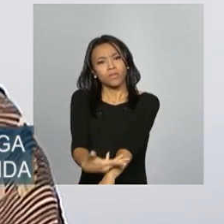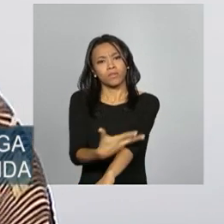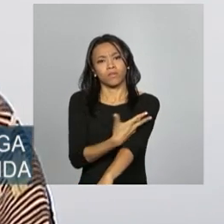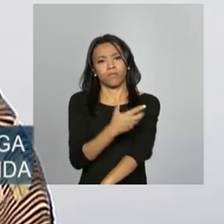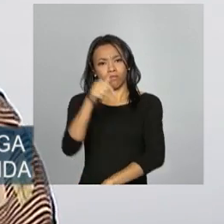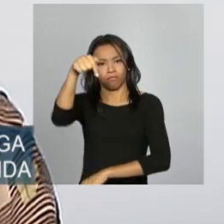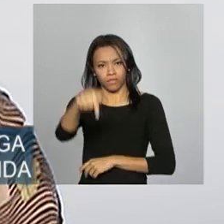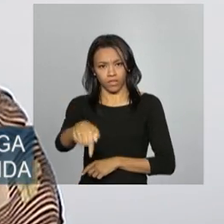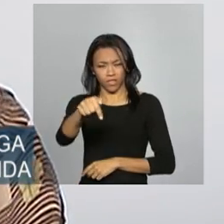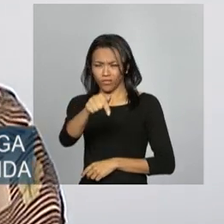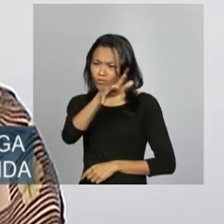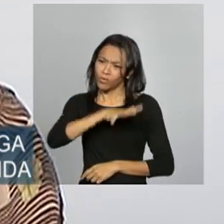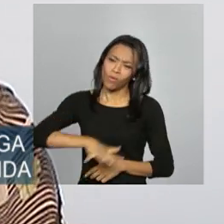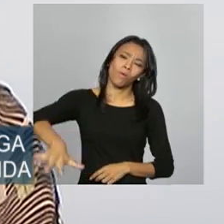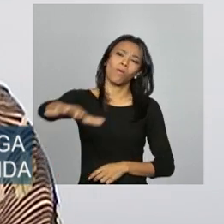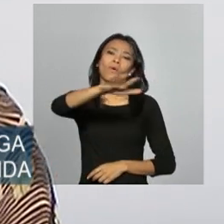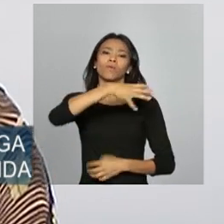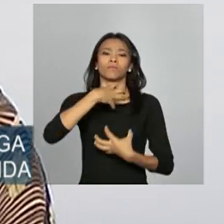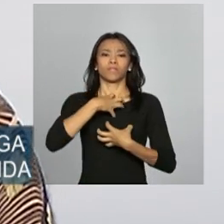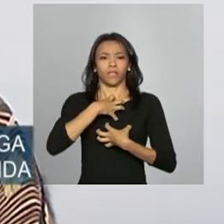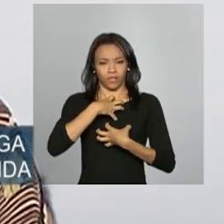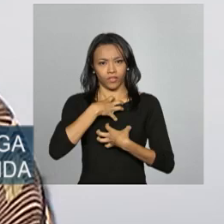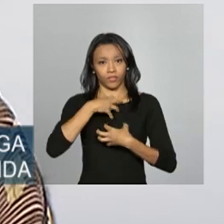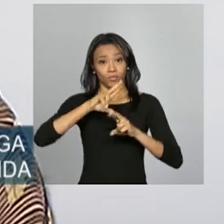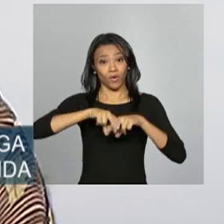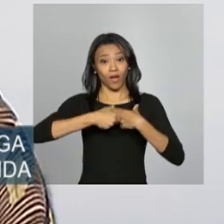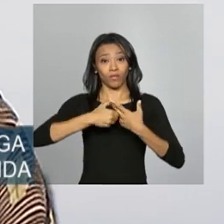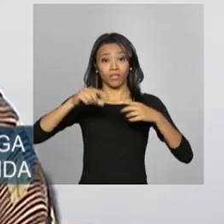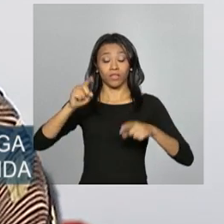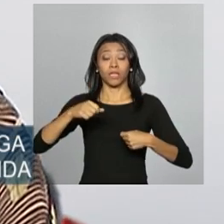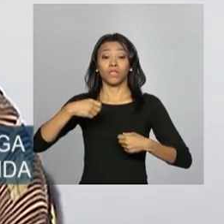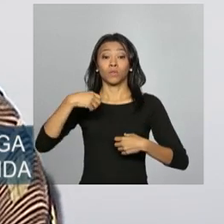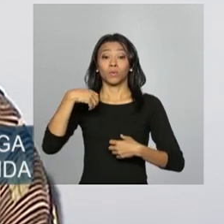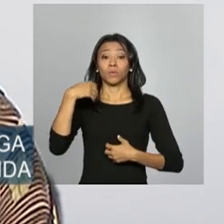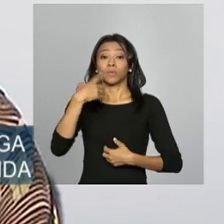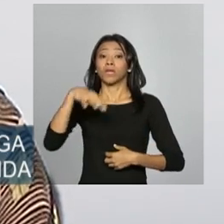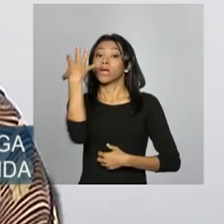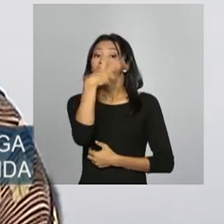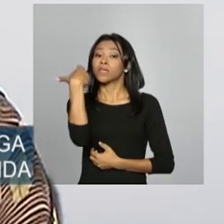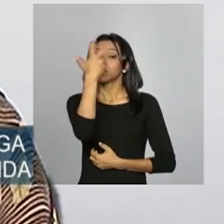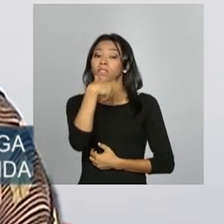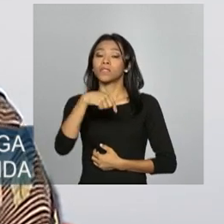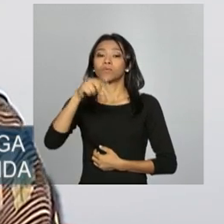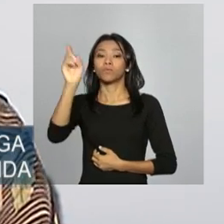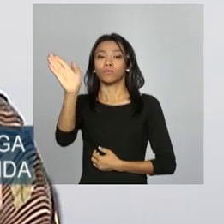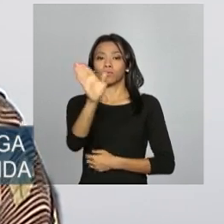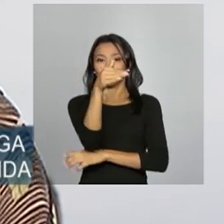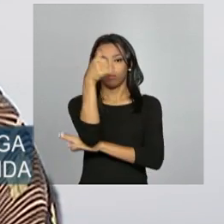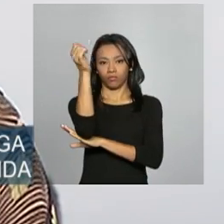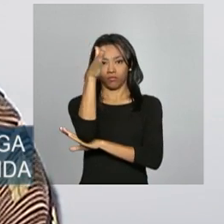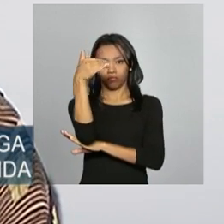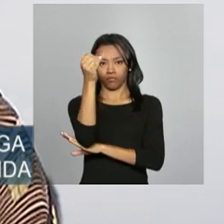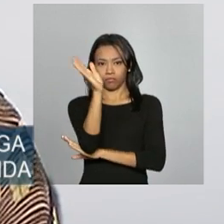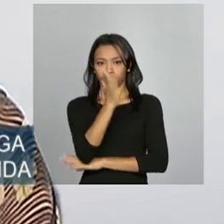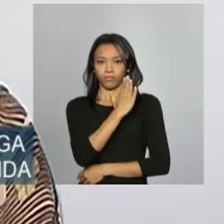sentimos, tanto pelo hino nacional, quanto pela canção